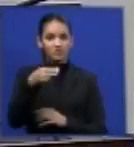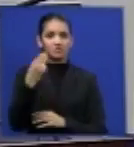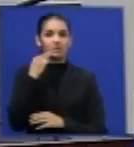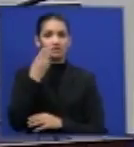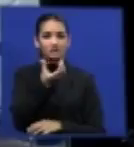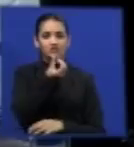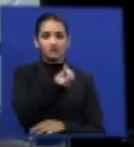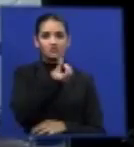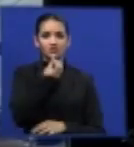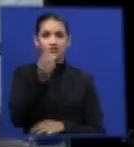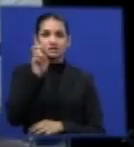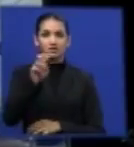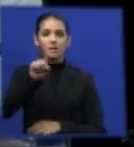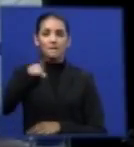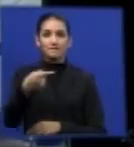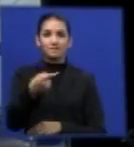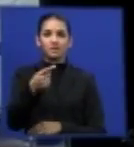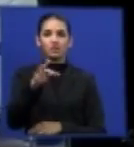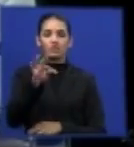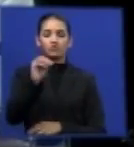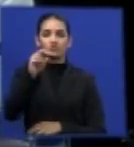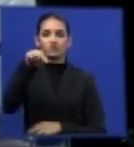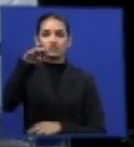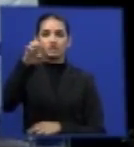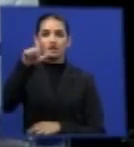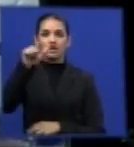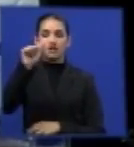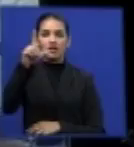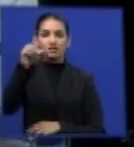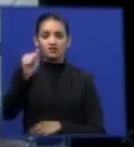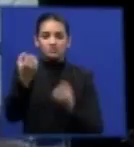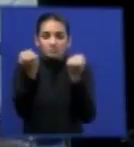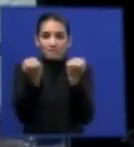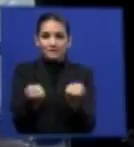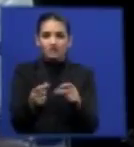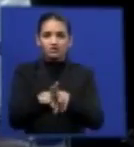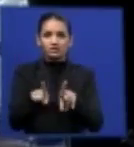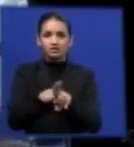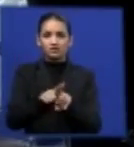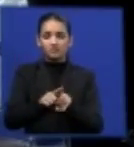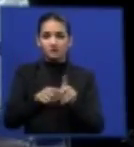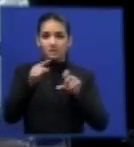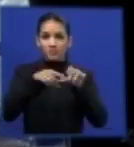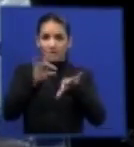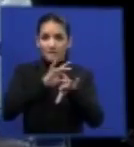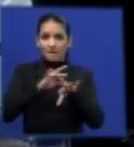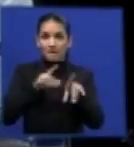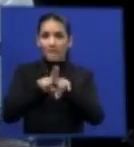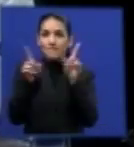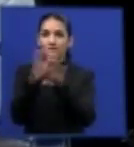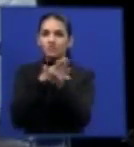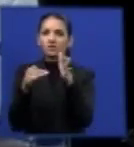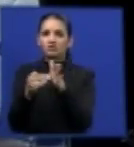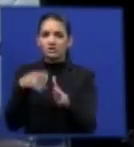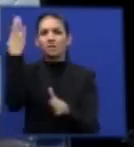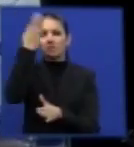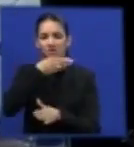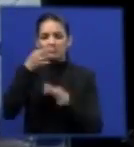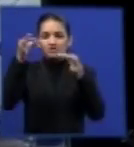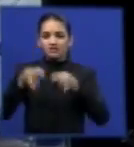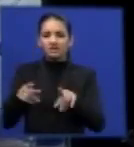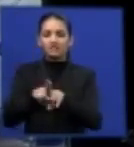665.000 Tonel de pne de Mas aquela que efetivamente foi comprovada ano a ano foi